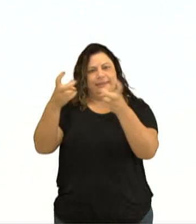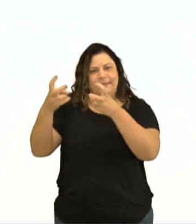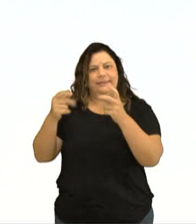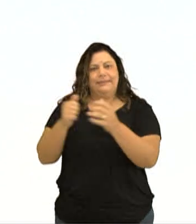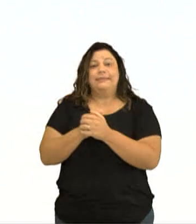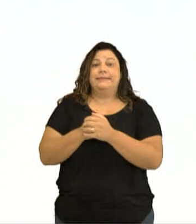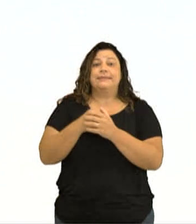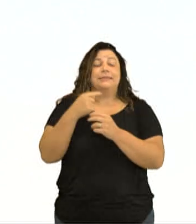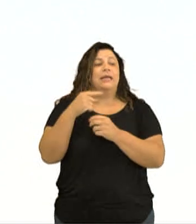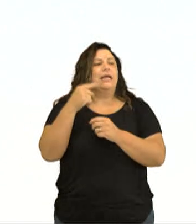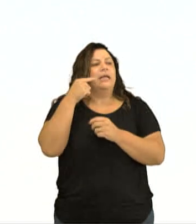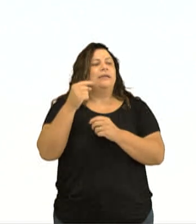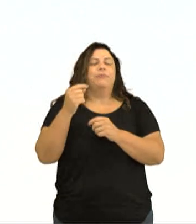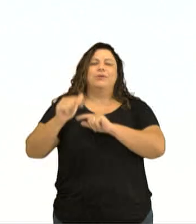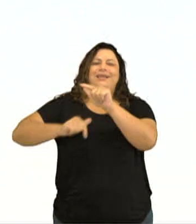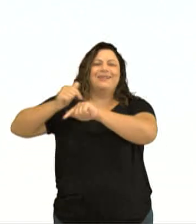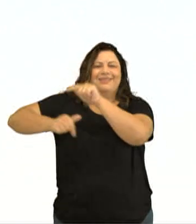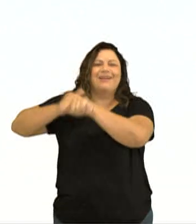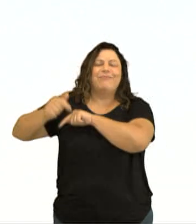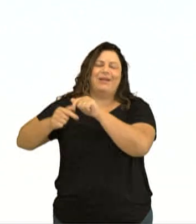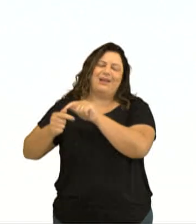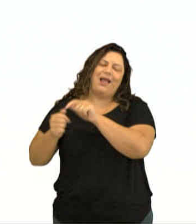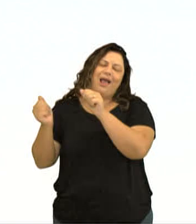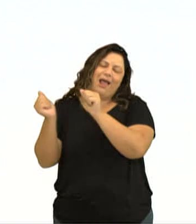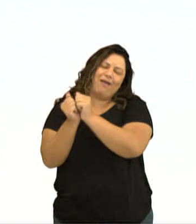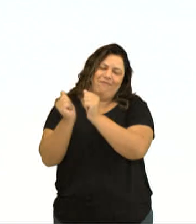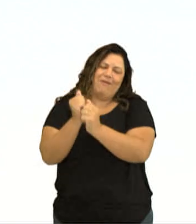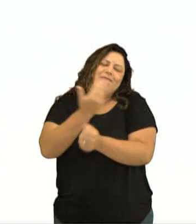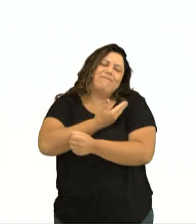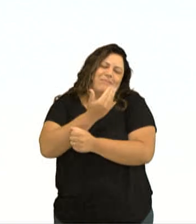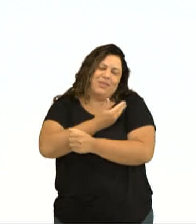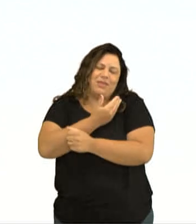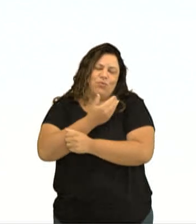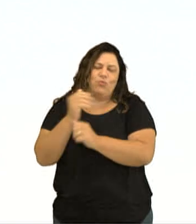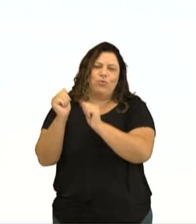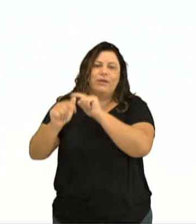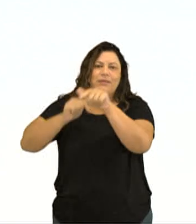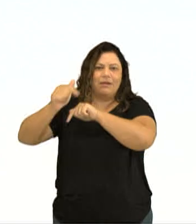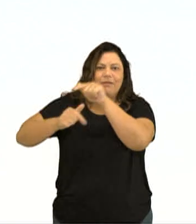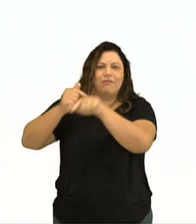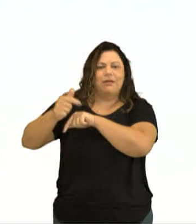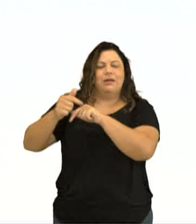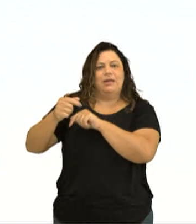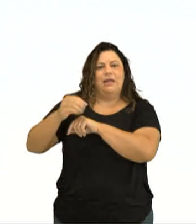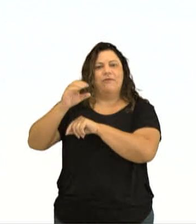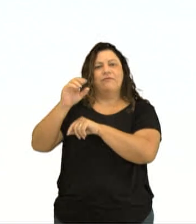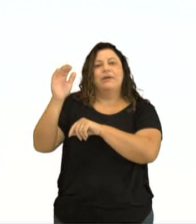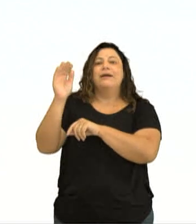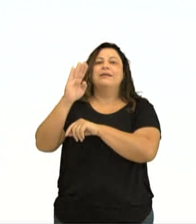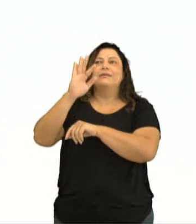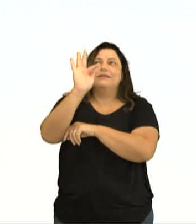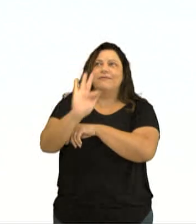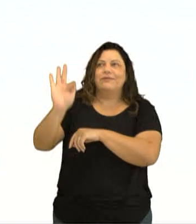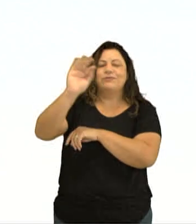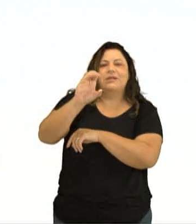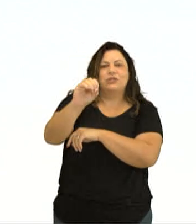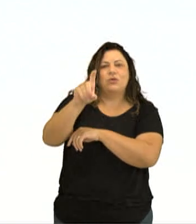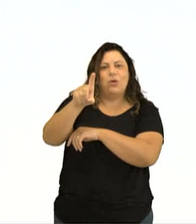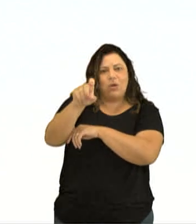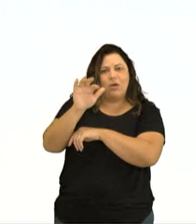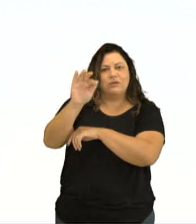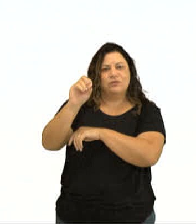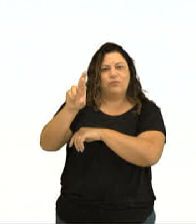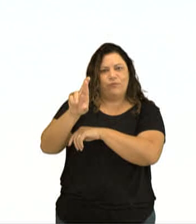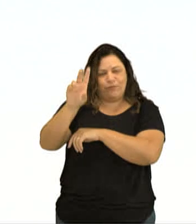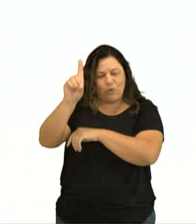na época, trabalhava em Oxford e já era amigo da família, a história de uma menina chamada Alice. A